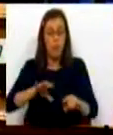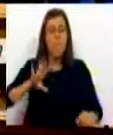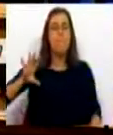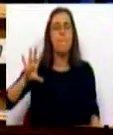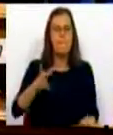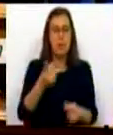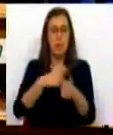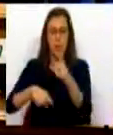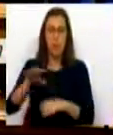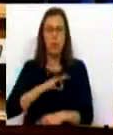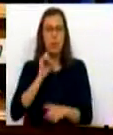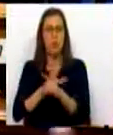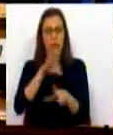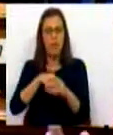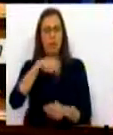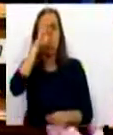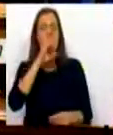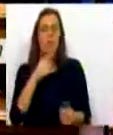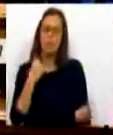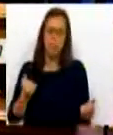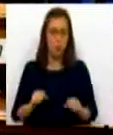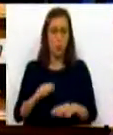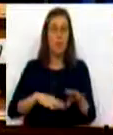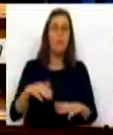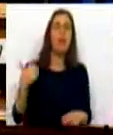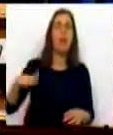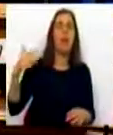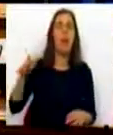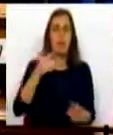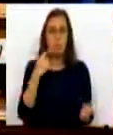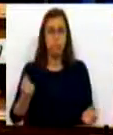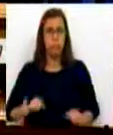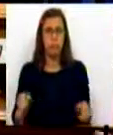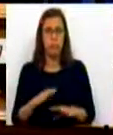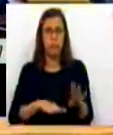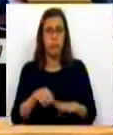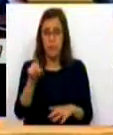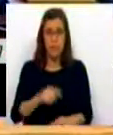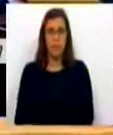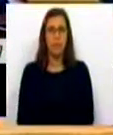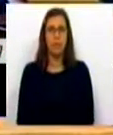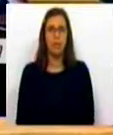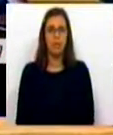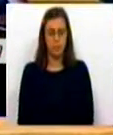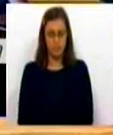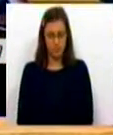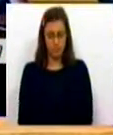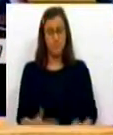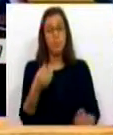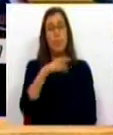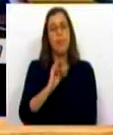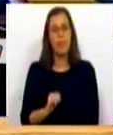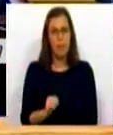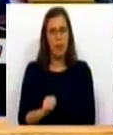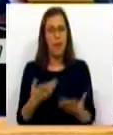país quando os senhores foram de Governo não podem fazer assim, senhores deputados, não podem fazer assim. O